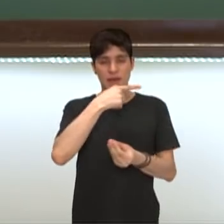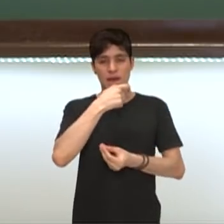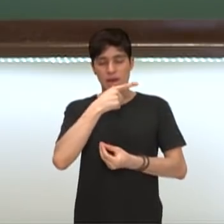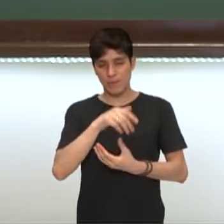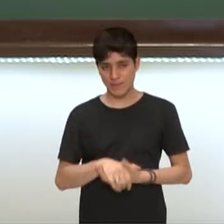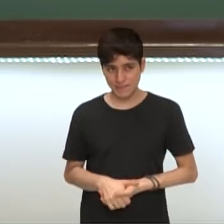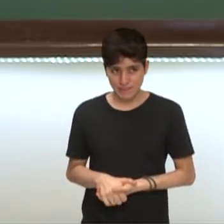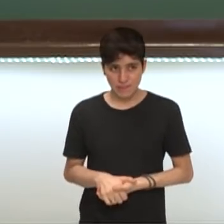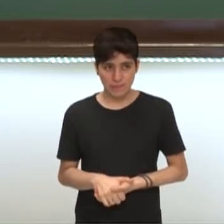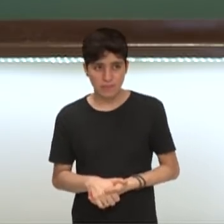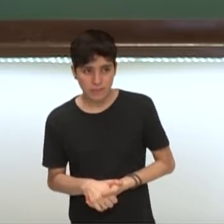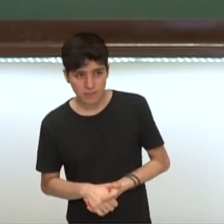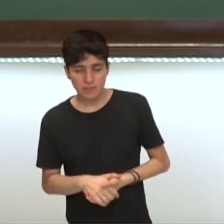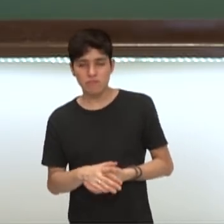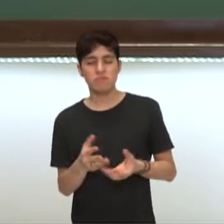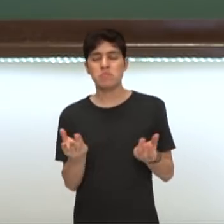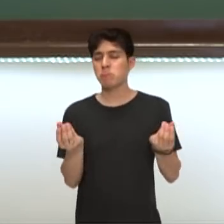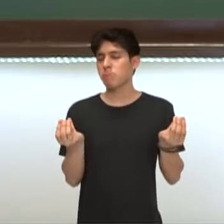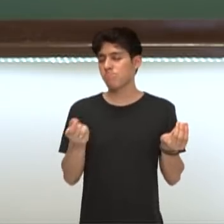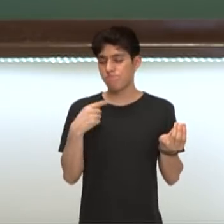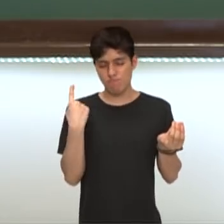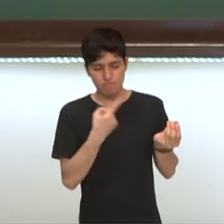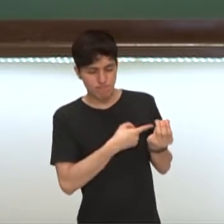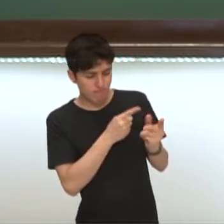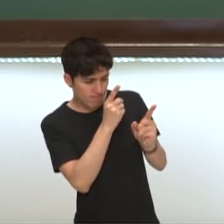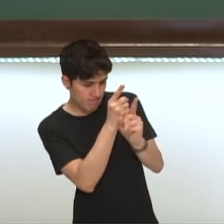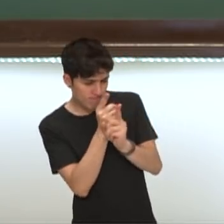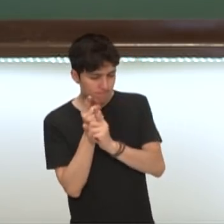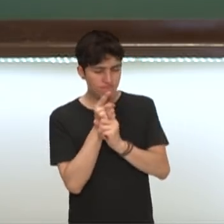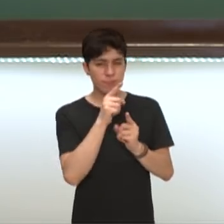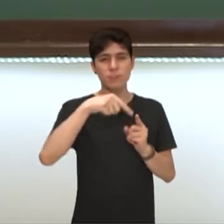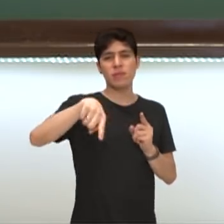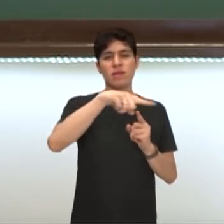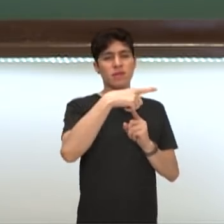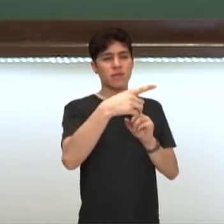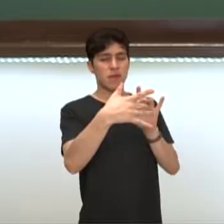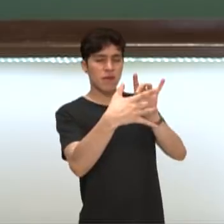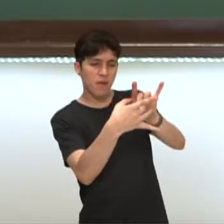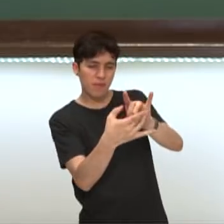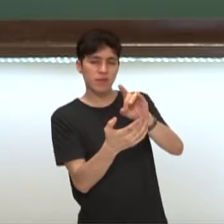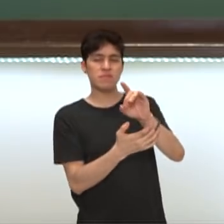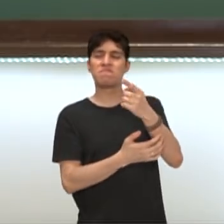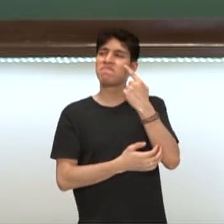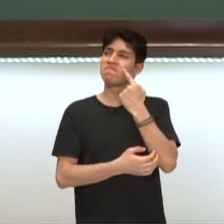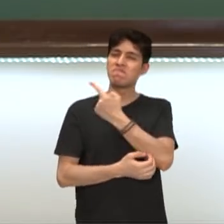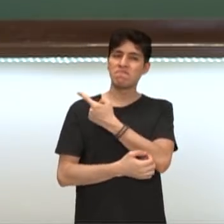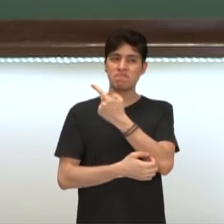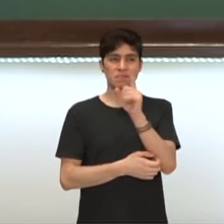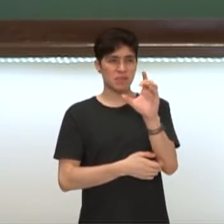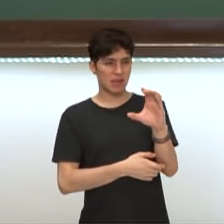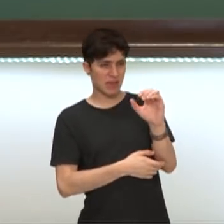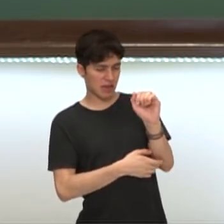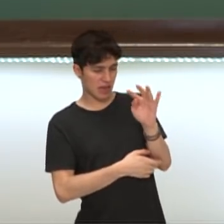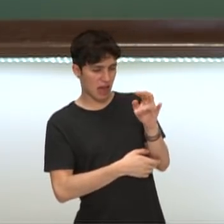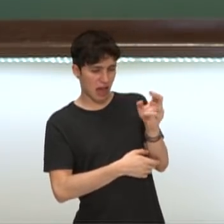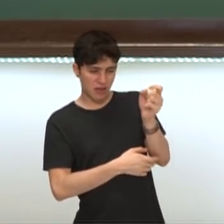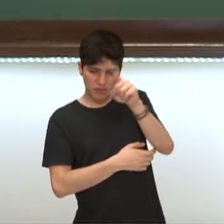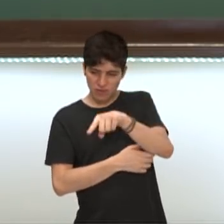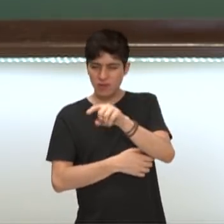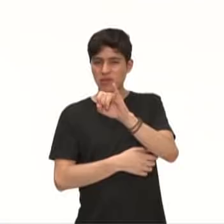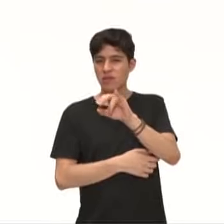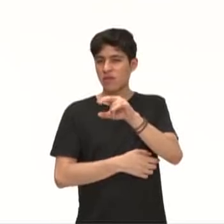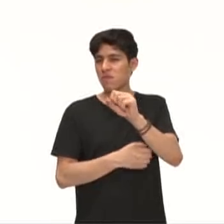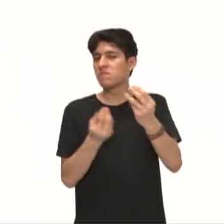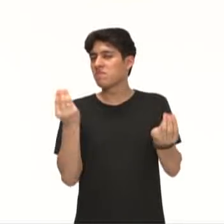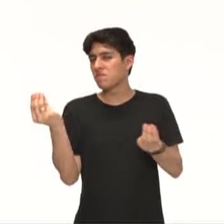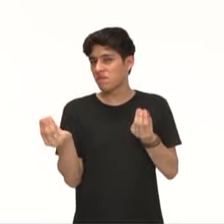Beleza. Onde nós vamos encontrar, assim, compostos iônicos aqui, cátions, ânions, que vão fazer ligações com outros elementos?